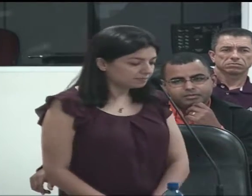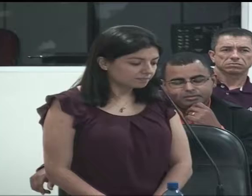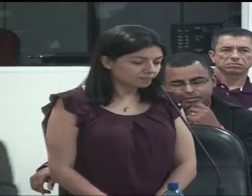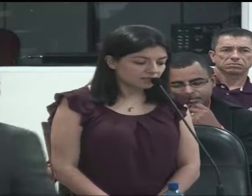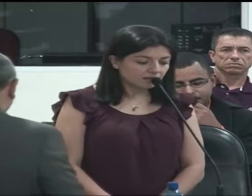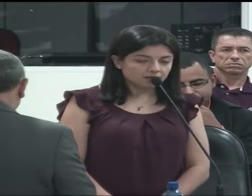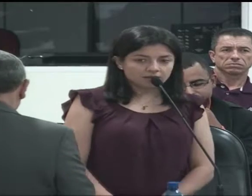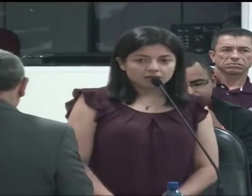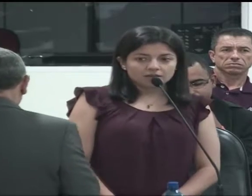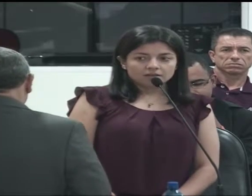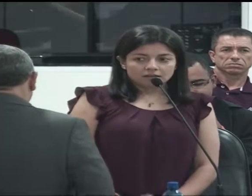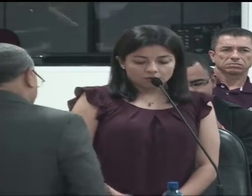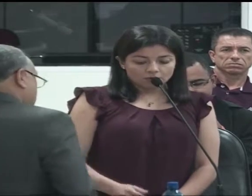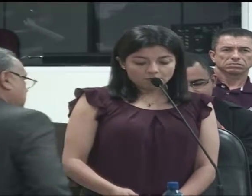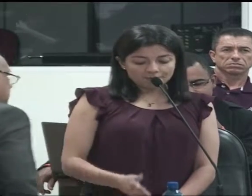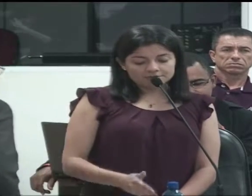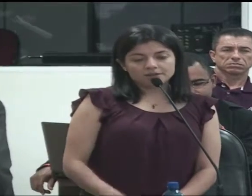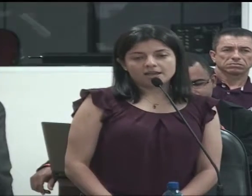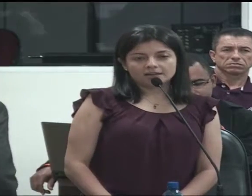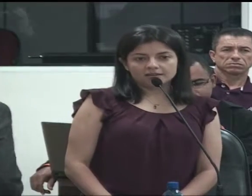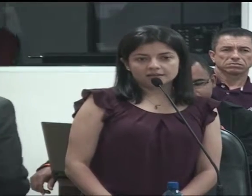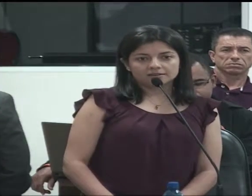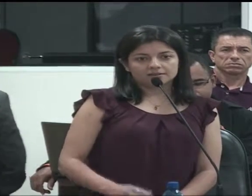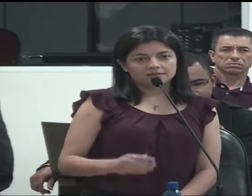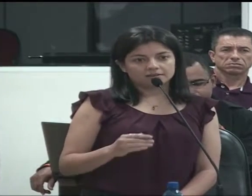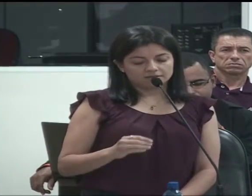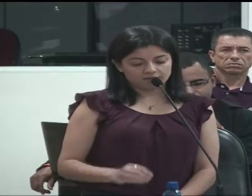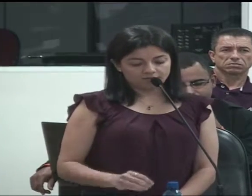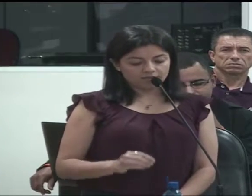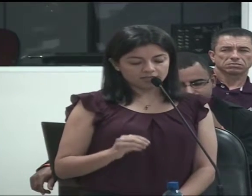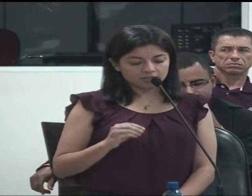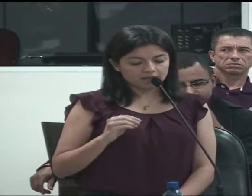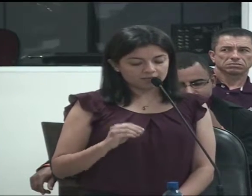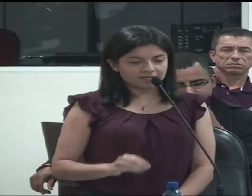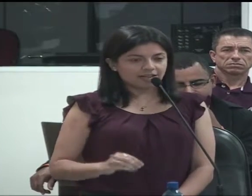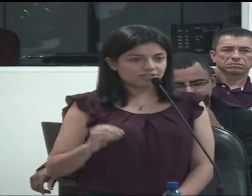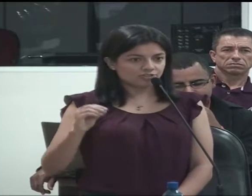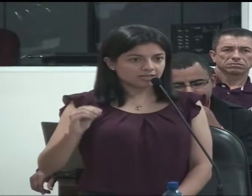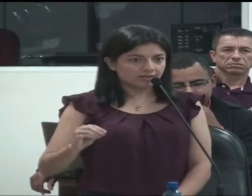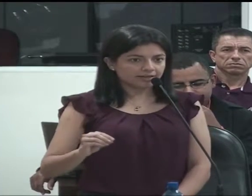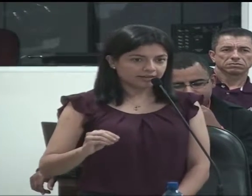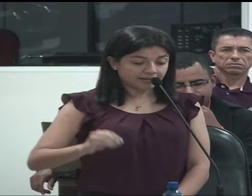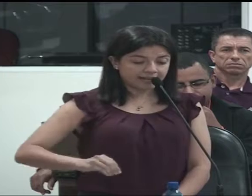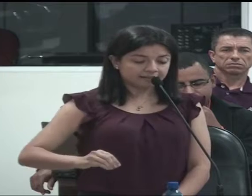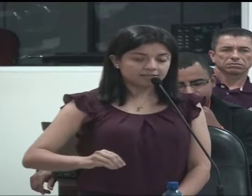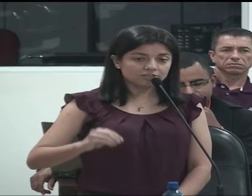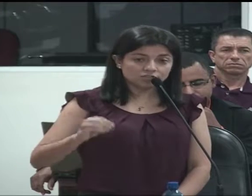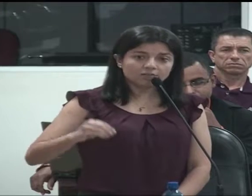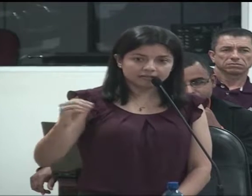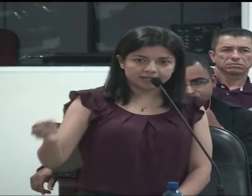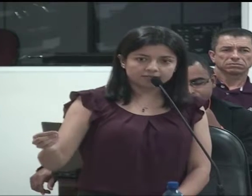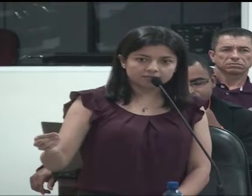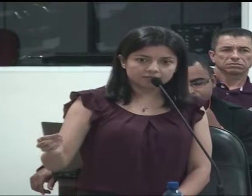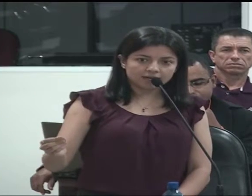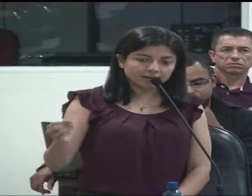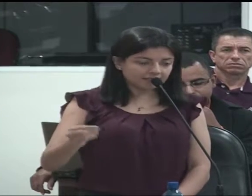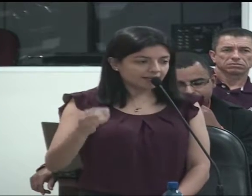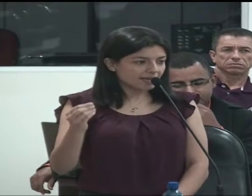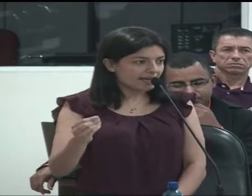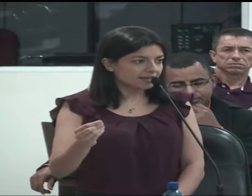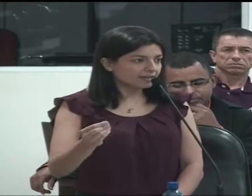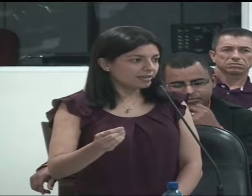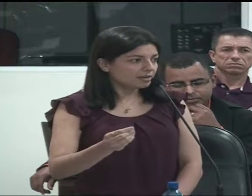religiosa. Como mencionei aqui, defendo a liberdade de crer e de não crer,